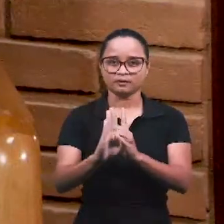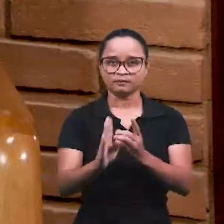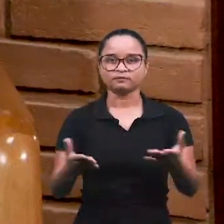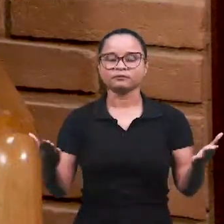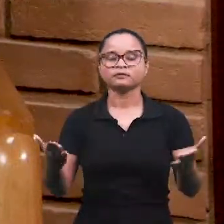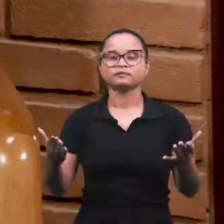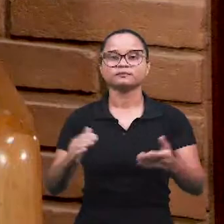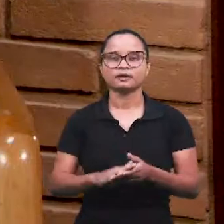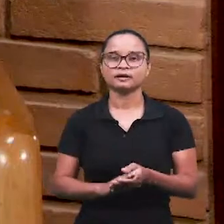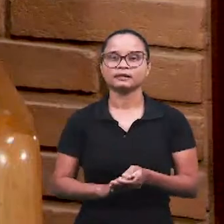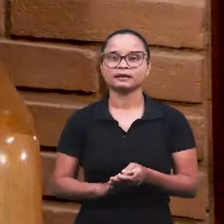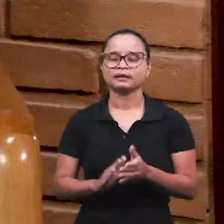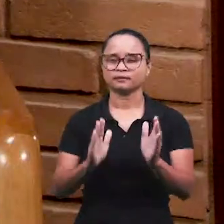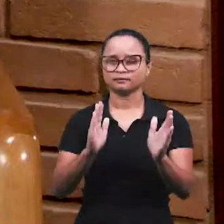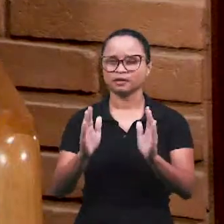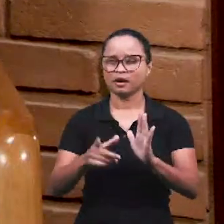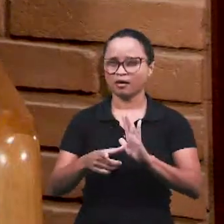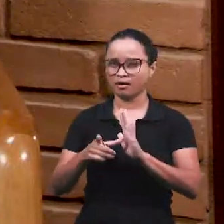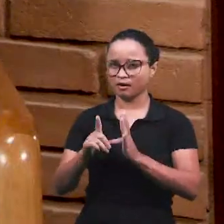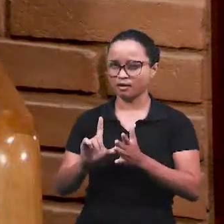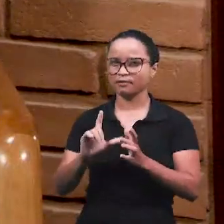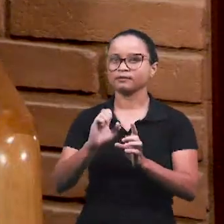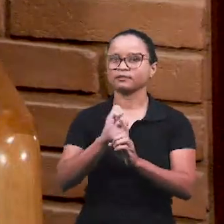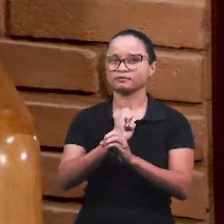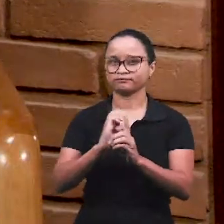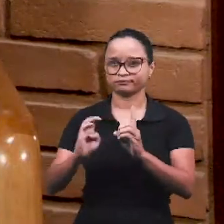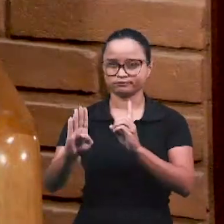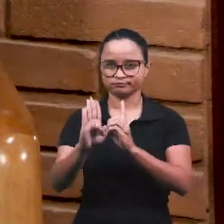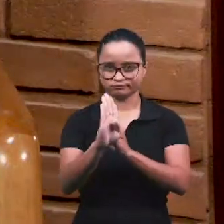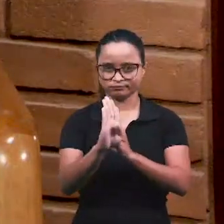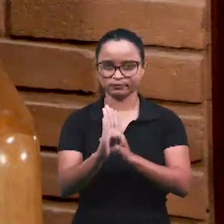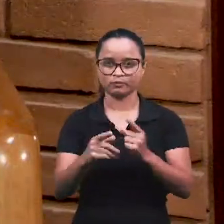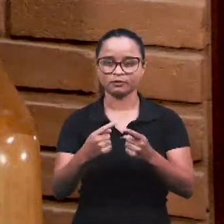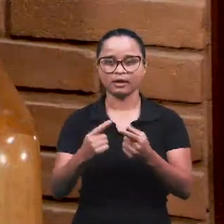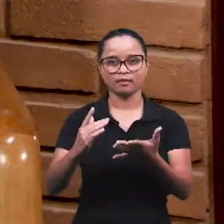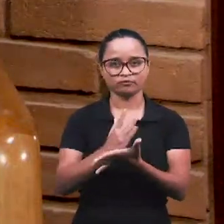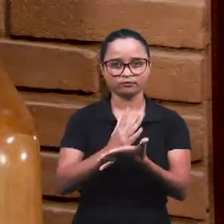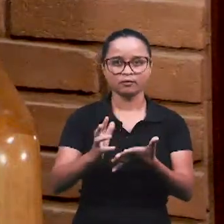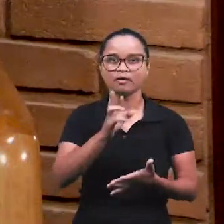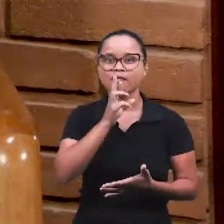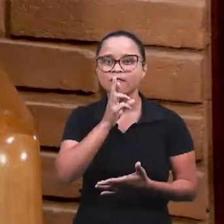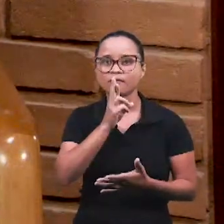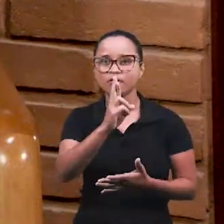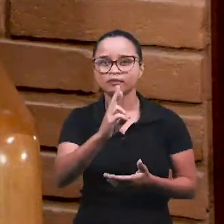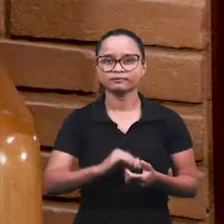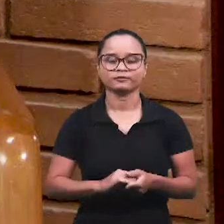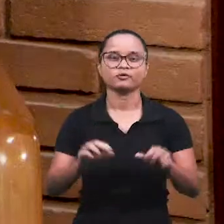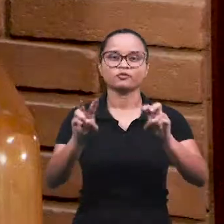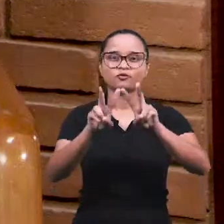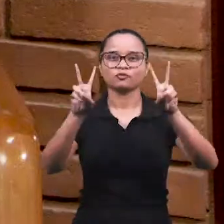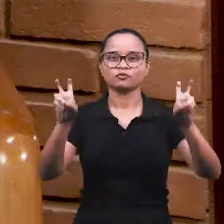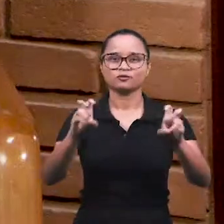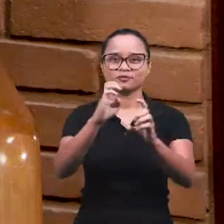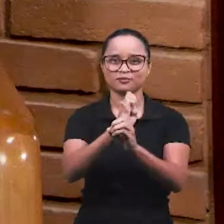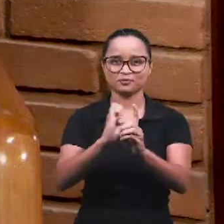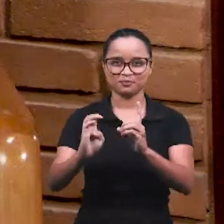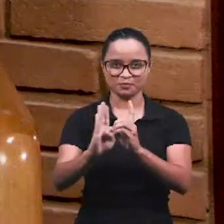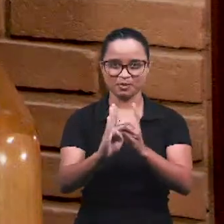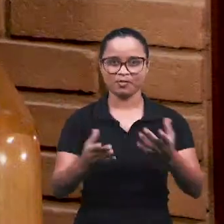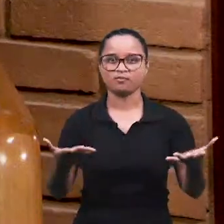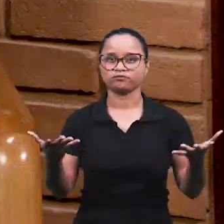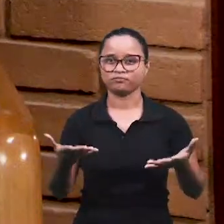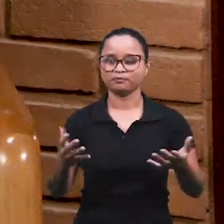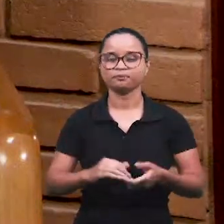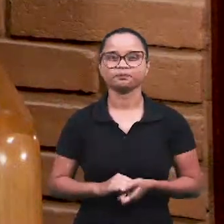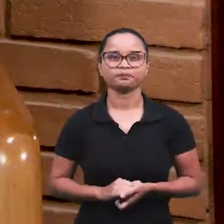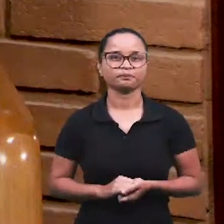Bíblica Dominical, aquela parte que nós apresentamos um pouco mais cedo, com algumas respostas do assunto da Escola Bíblica